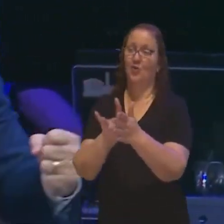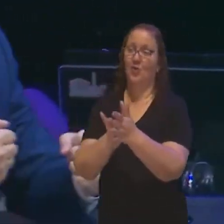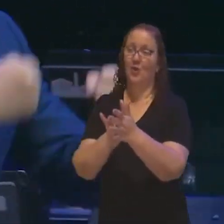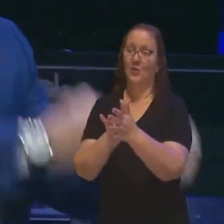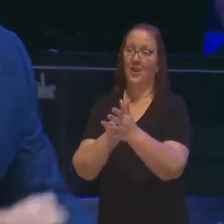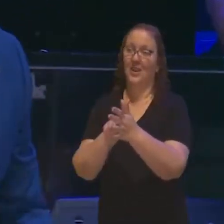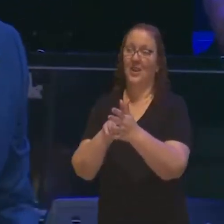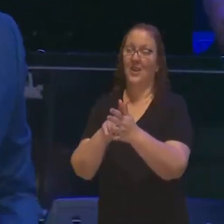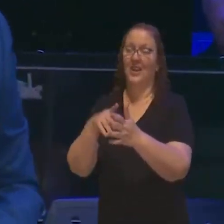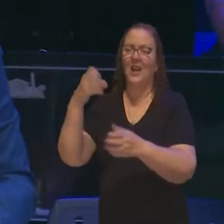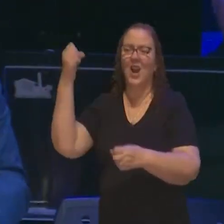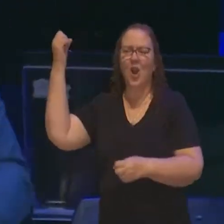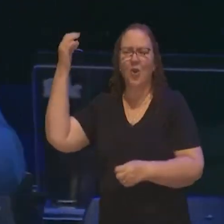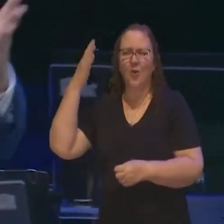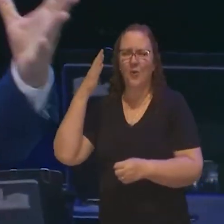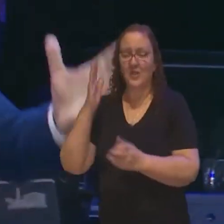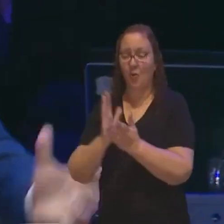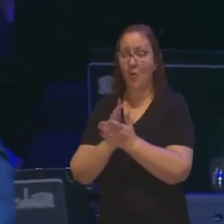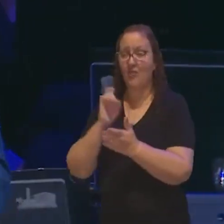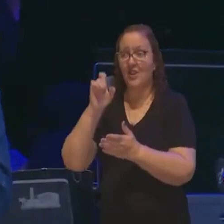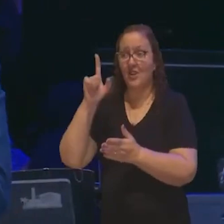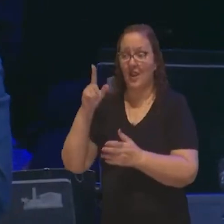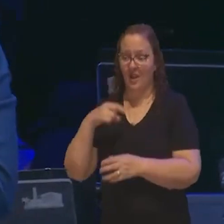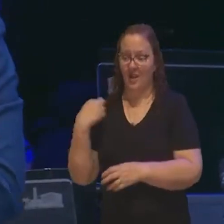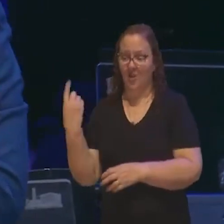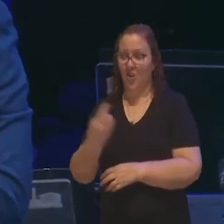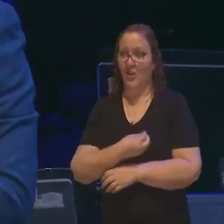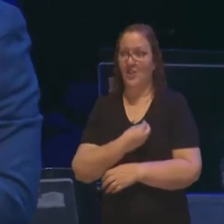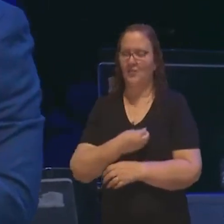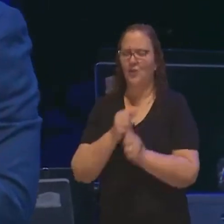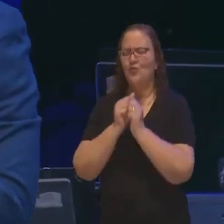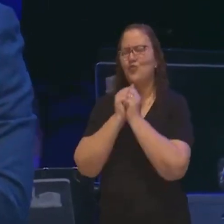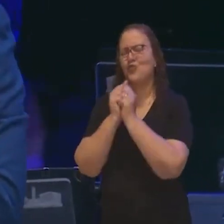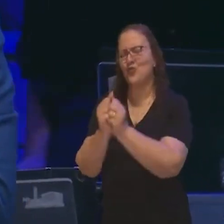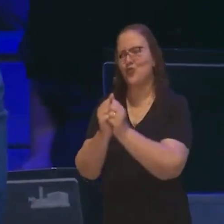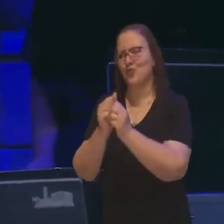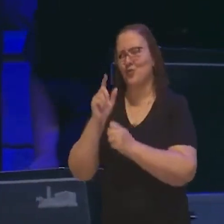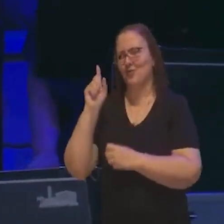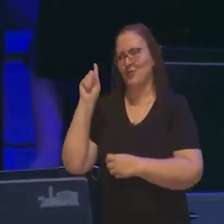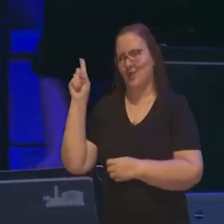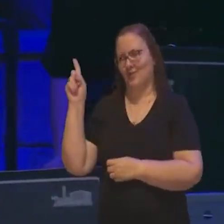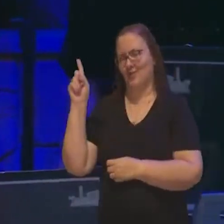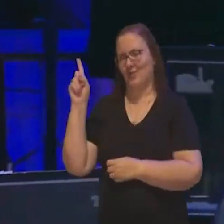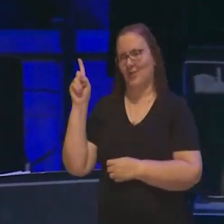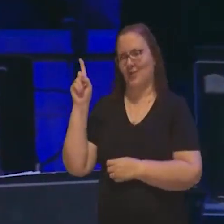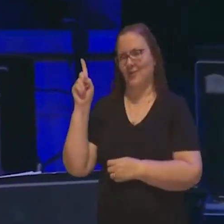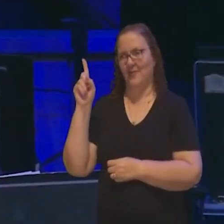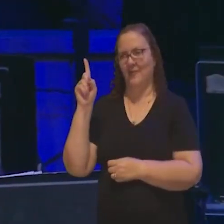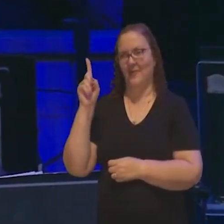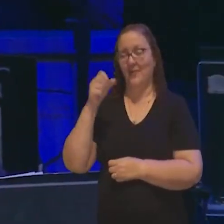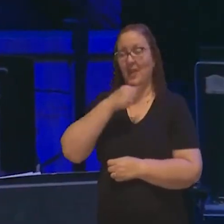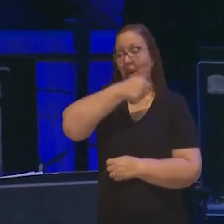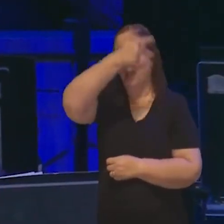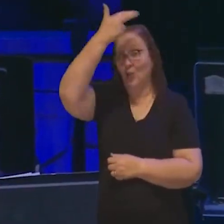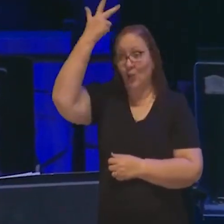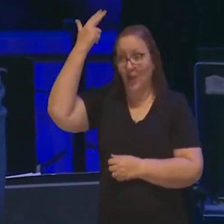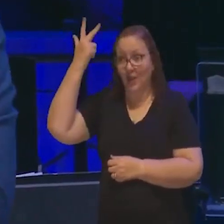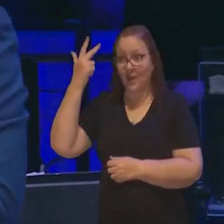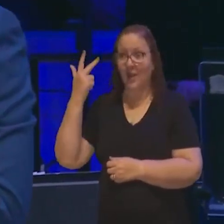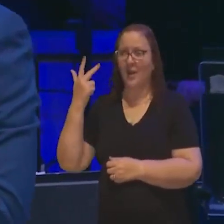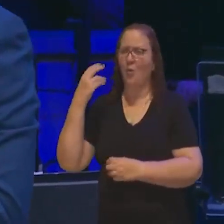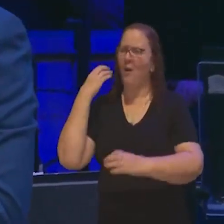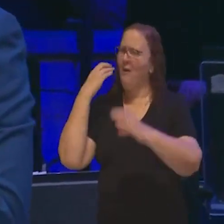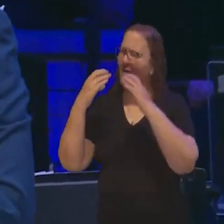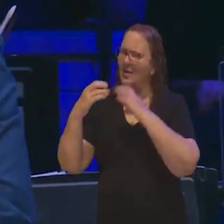O evangelho é vida com Deus. E o Natal canta tudo isso. E é por isso que isso exige uma resposta da